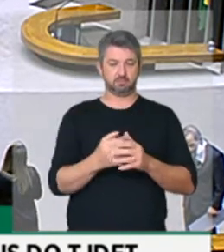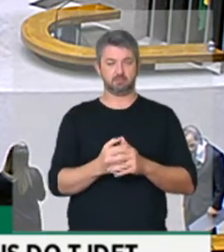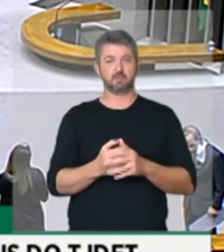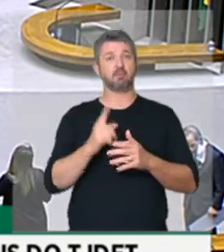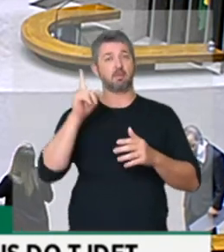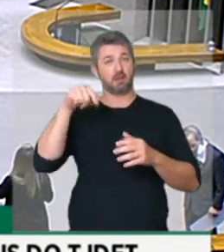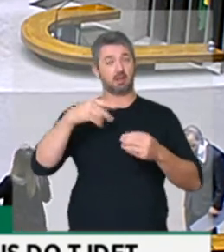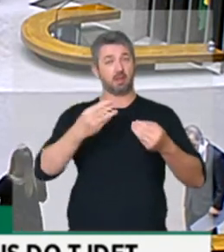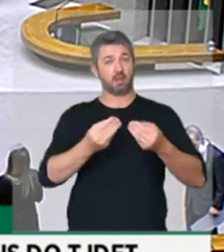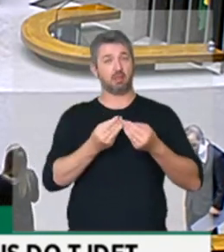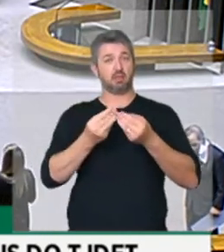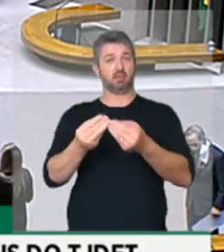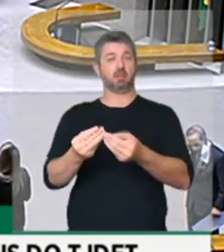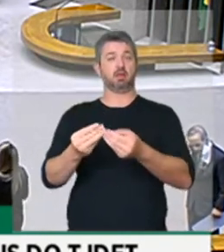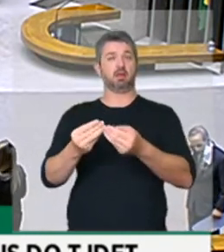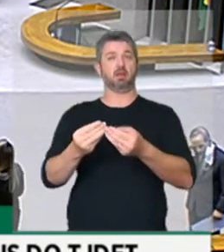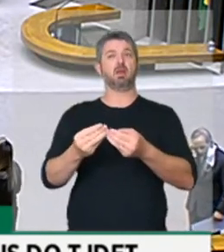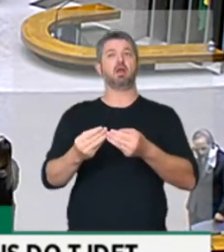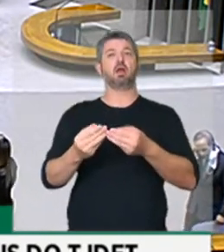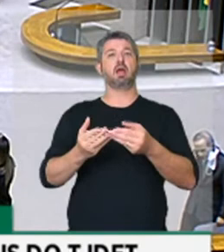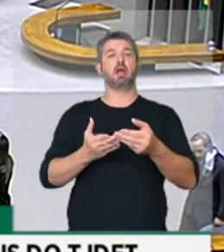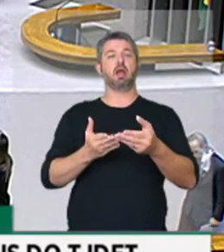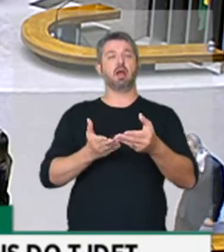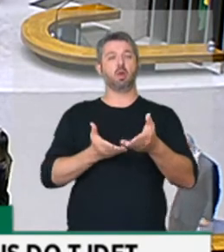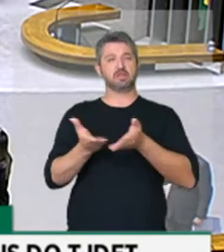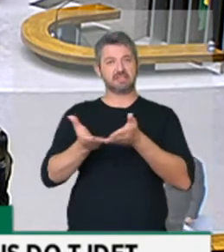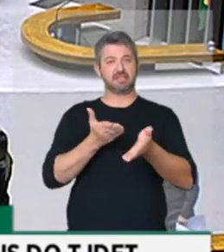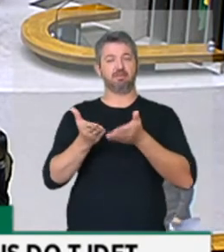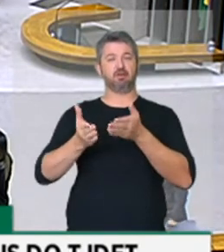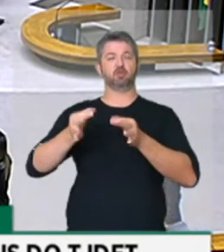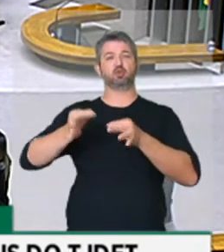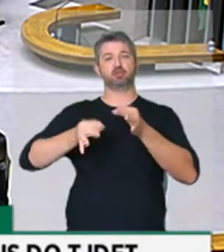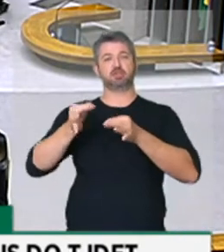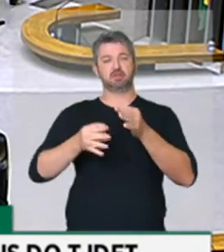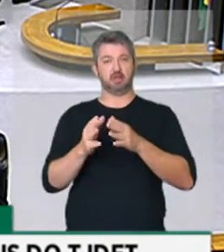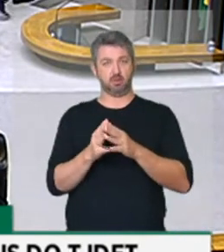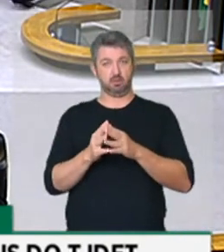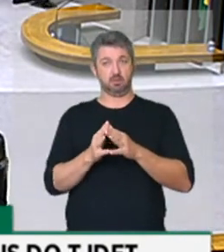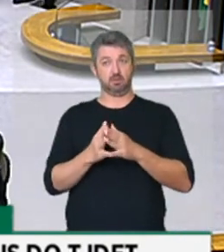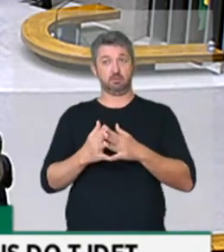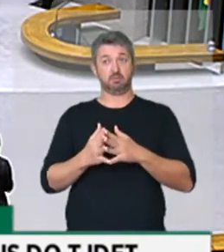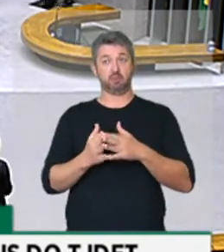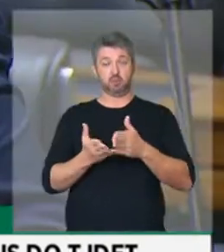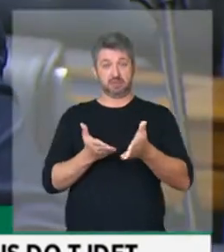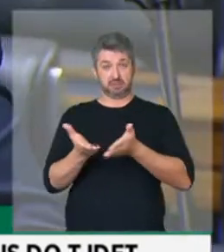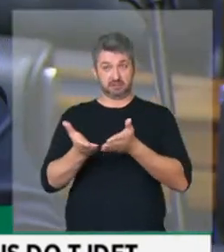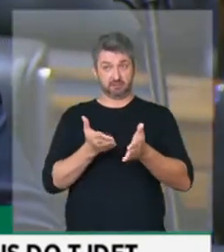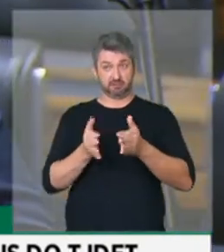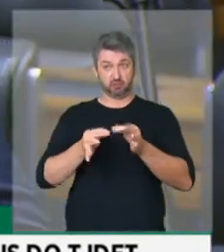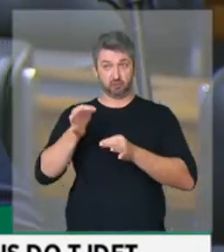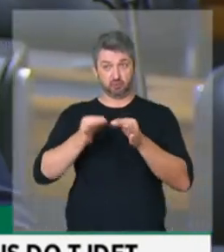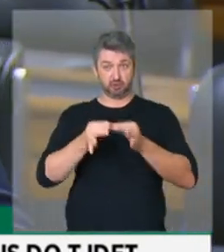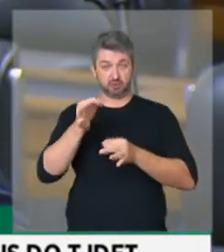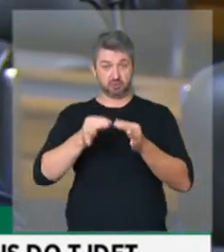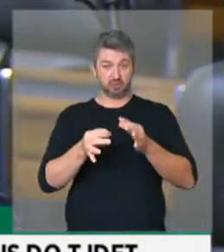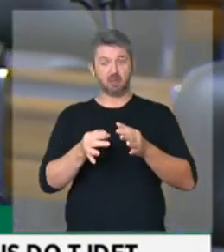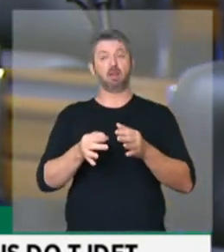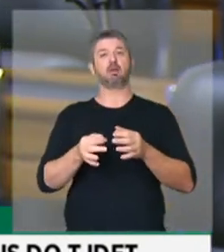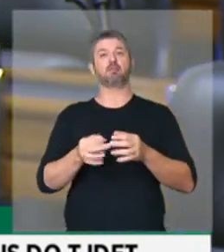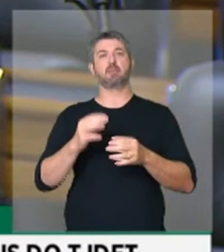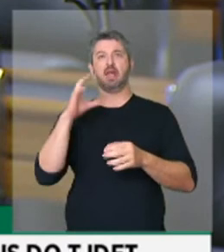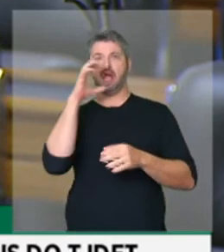entrega da prestação jurisdicional. E a entrega de uma prestação jurisdicional